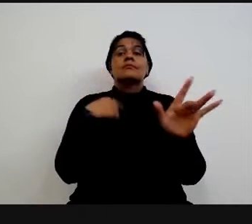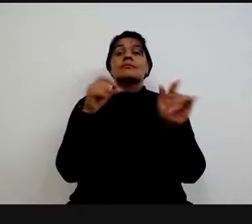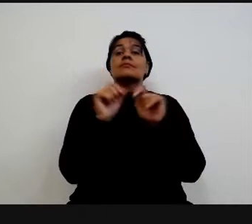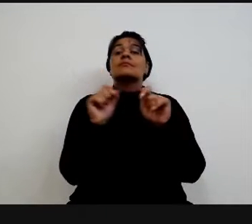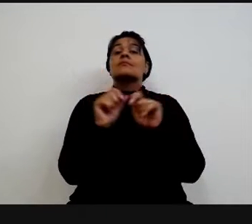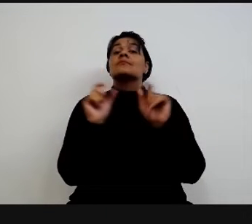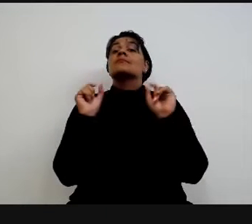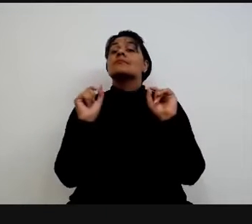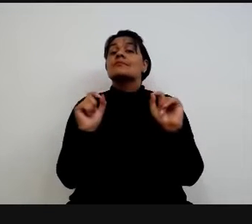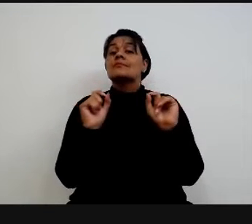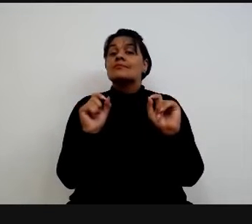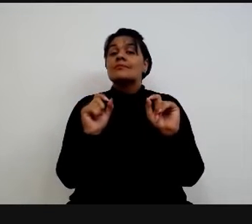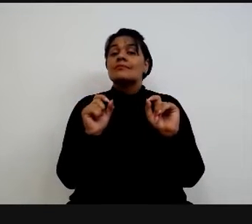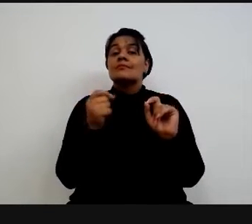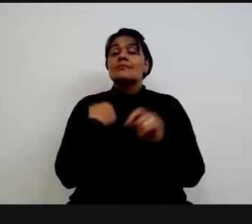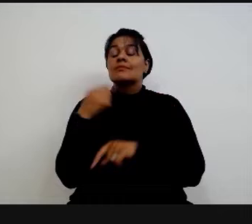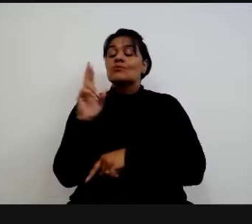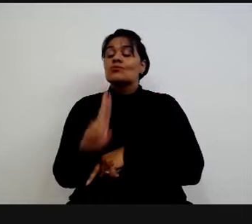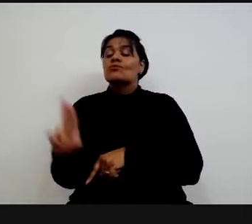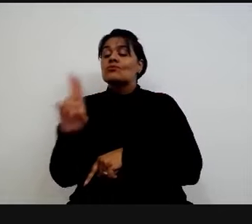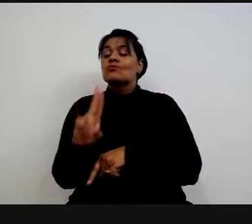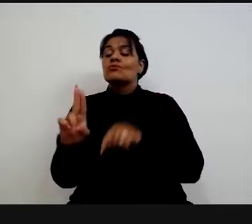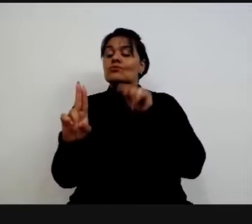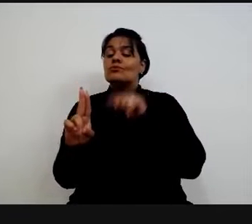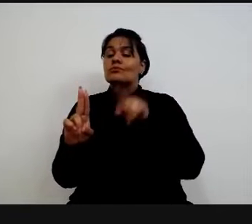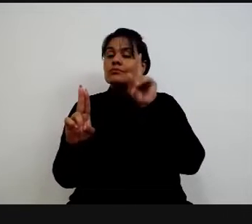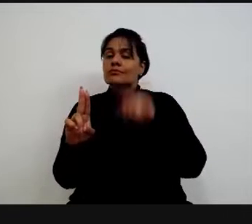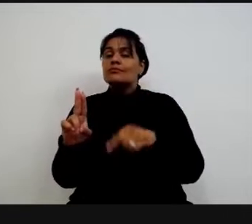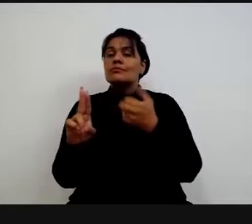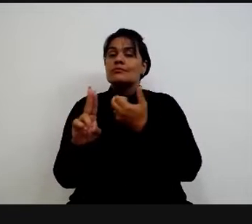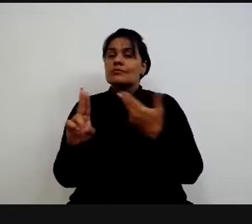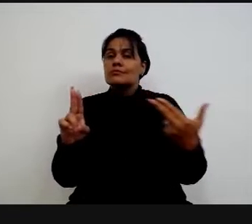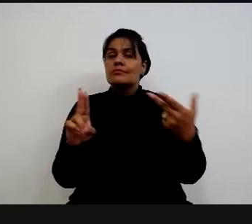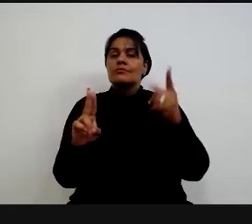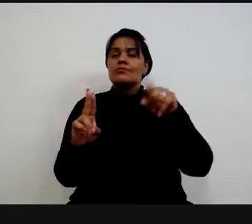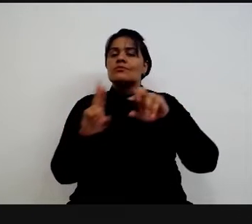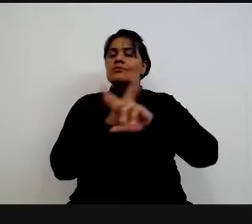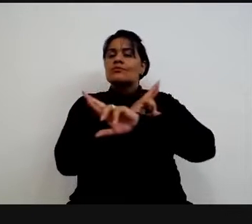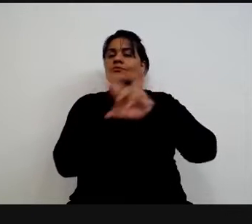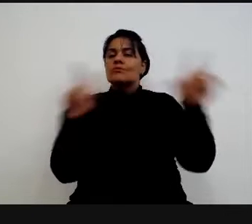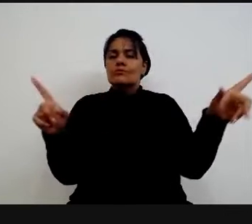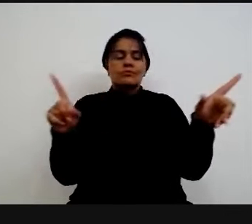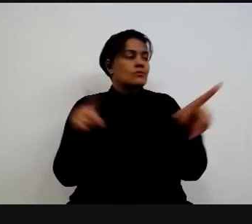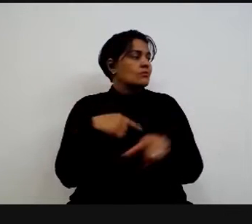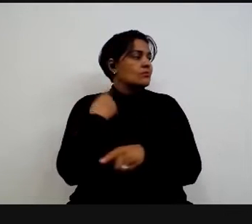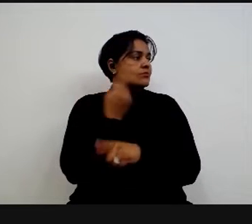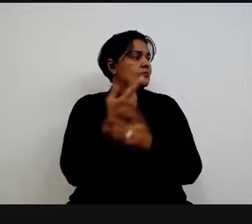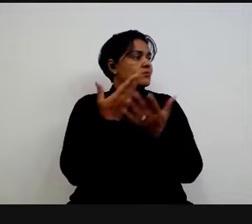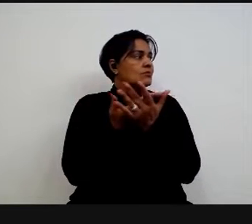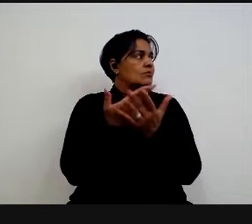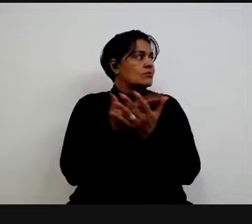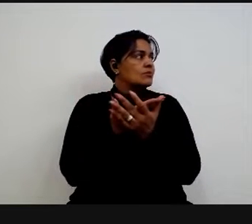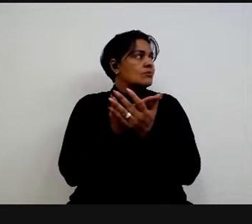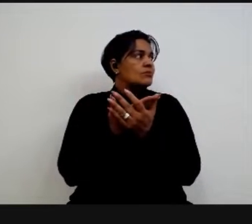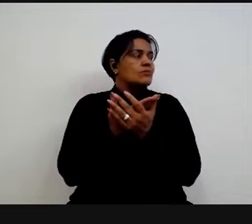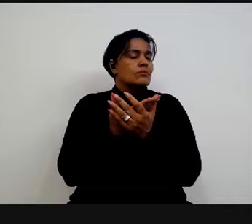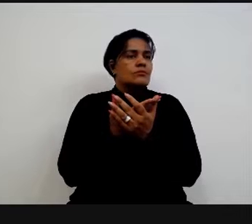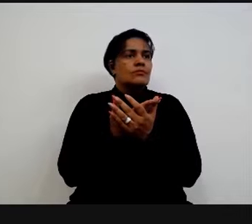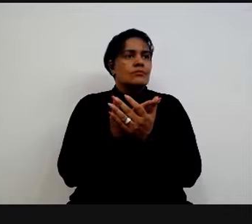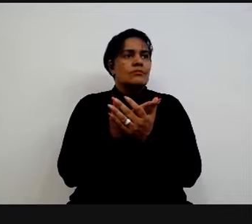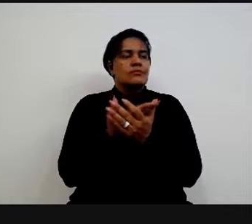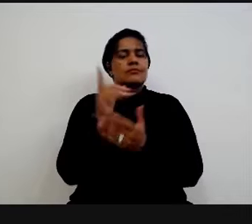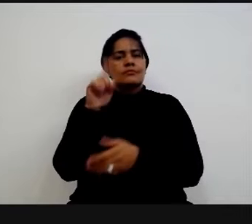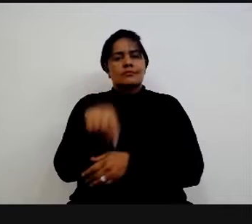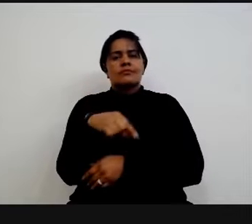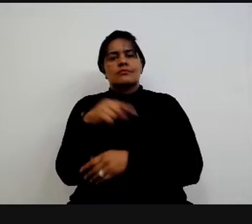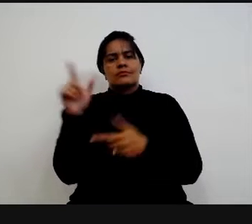uma das coisas que eu acho que é o grande diferencial das nossas escolas, principalmente as